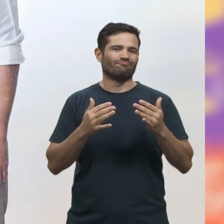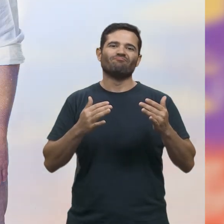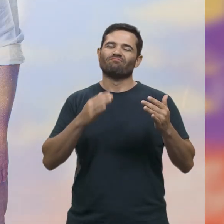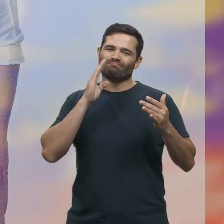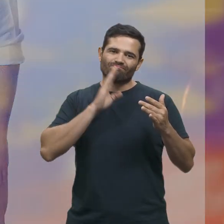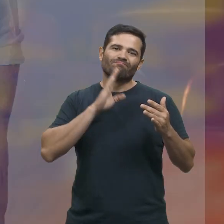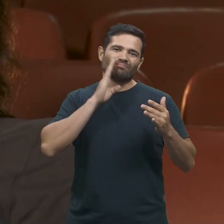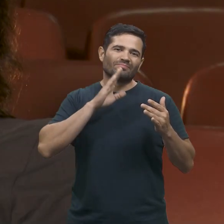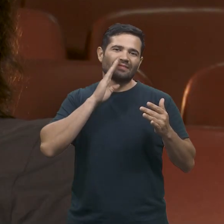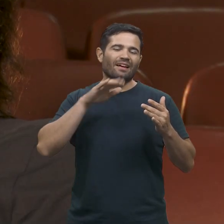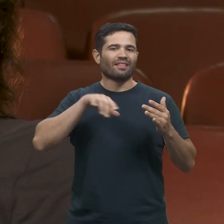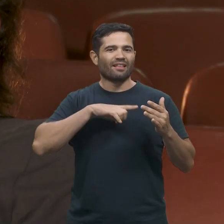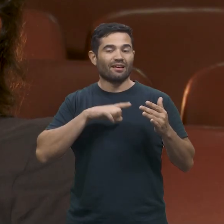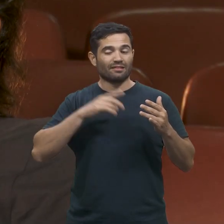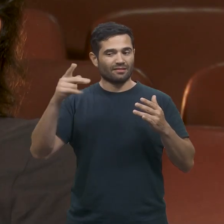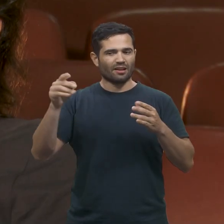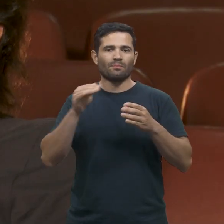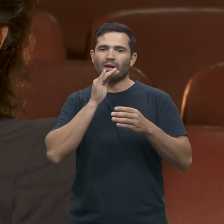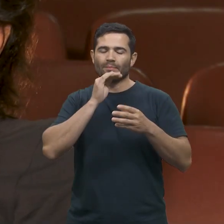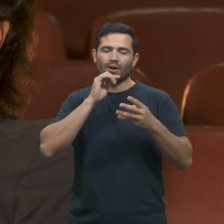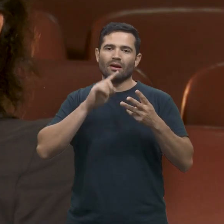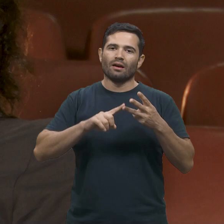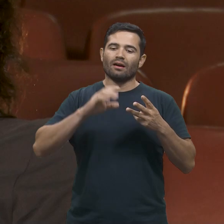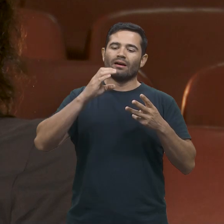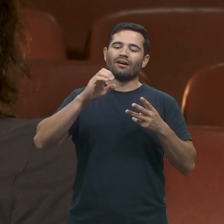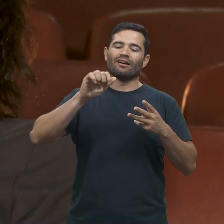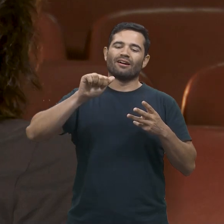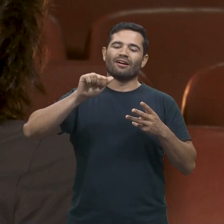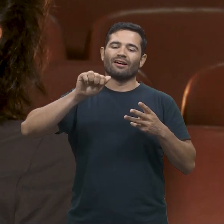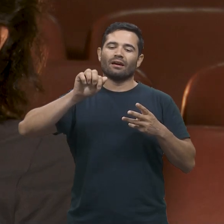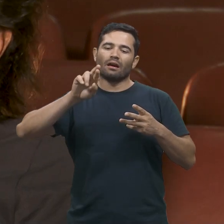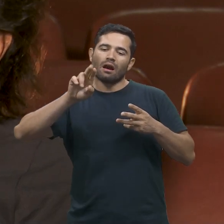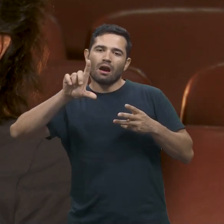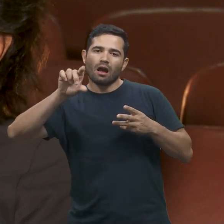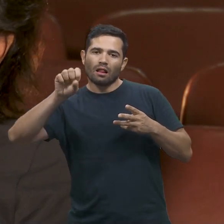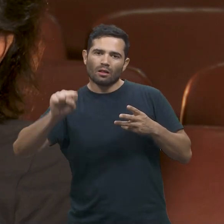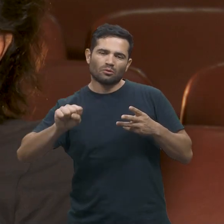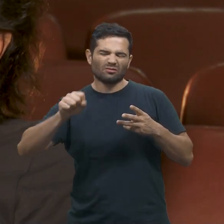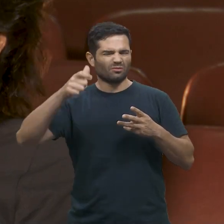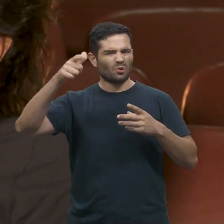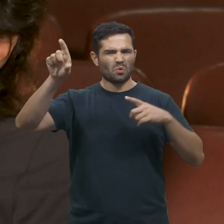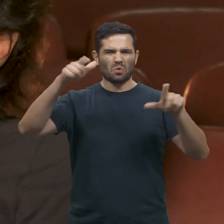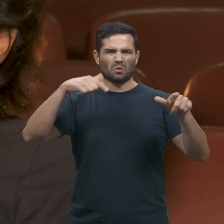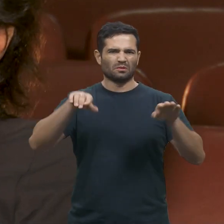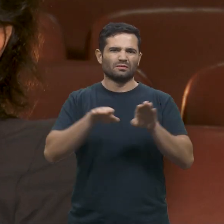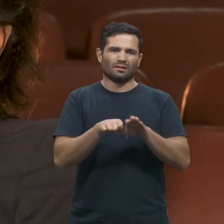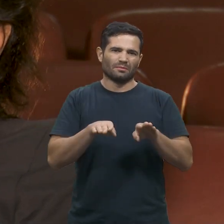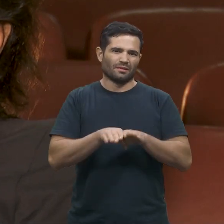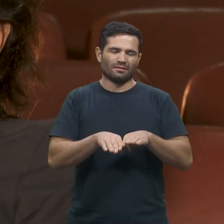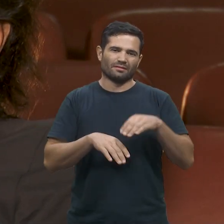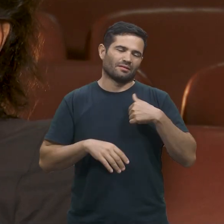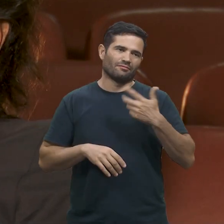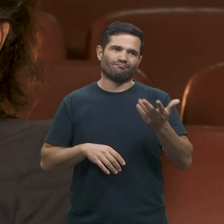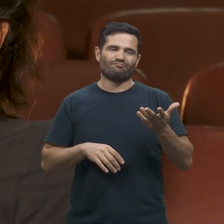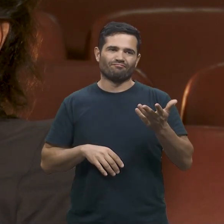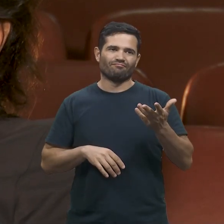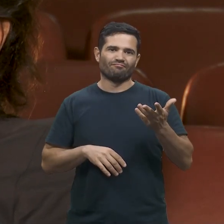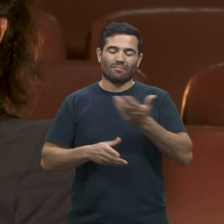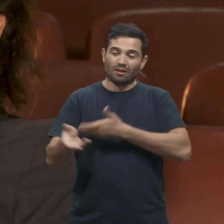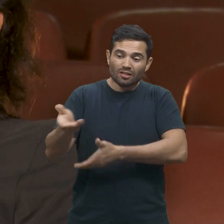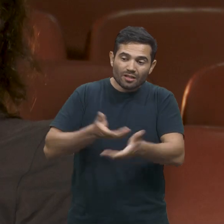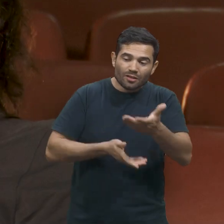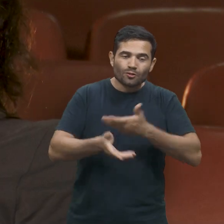mesma geração deles, por exemplo, Carlos Coman e tantos outros, né,